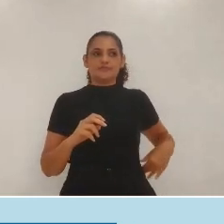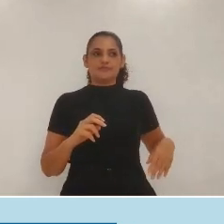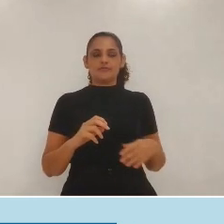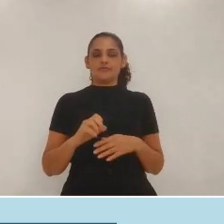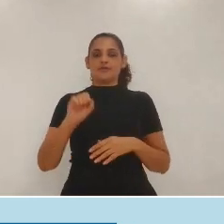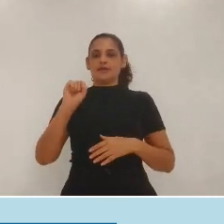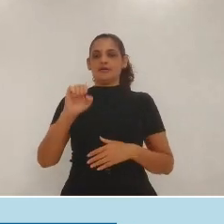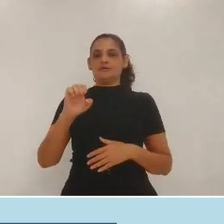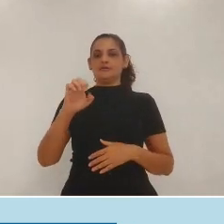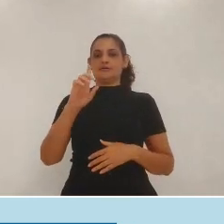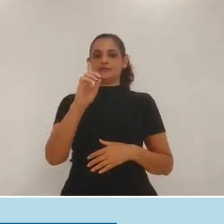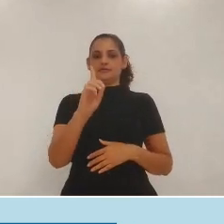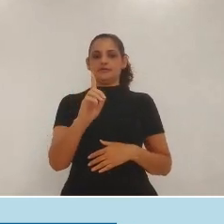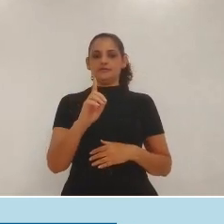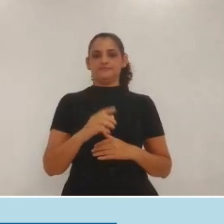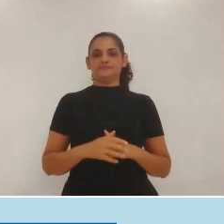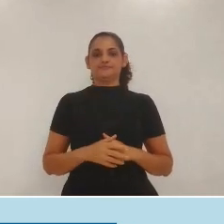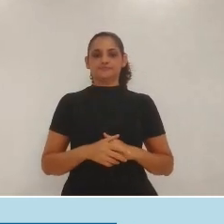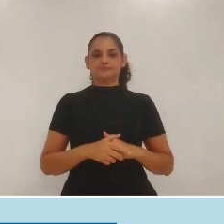bem parecidas.